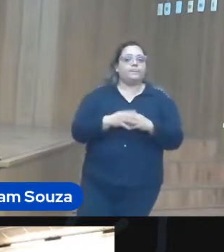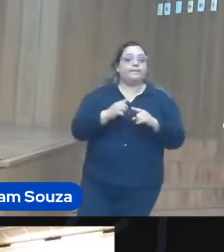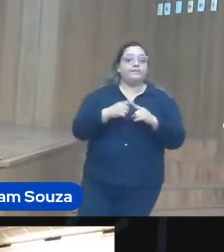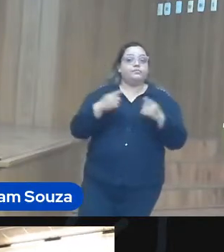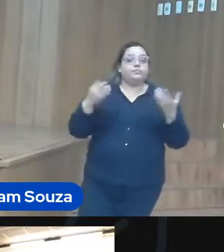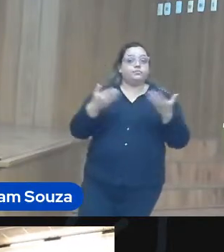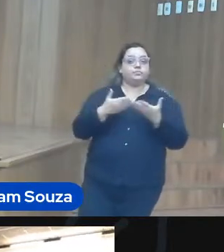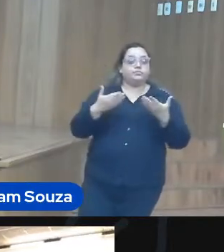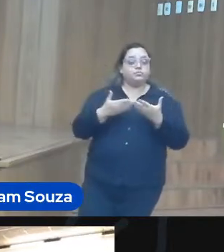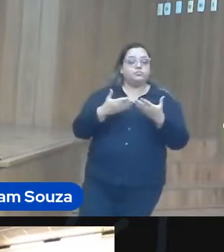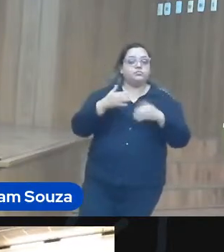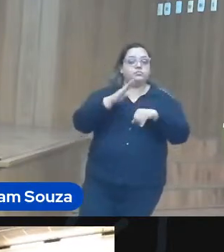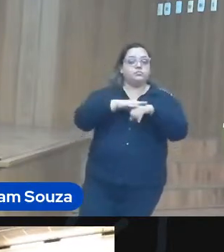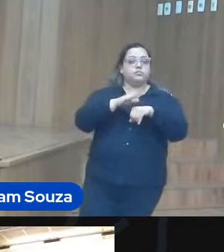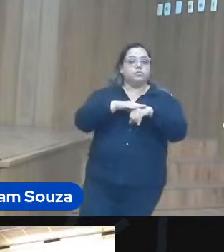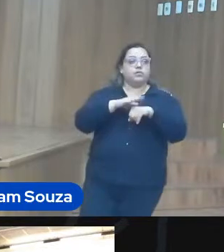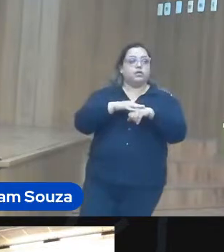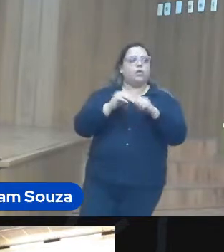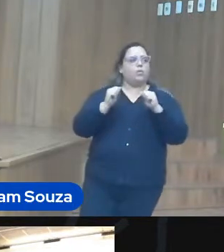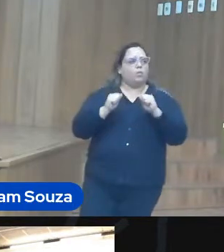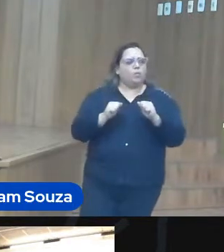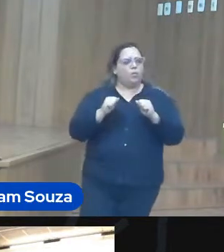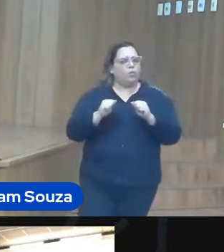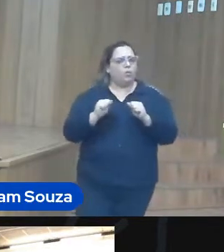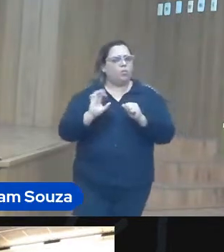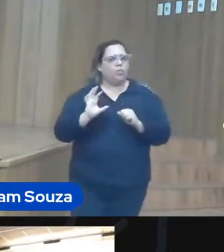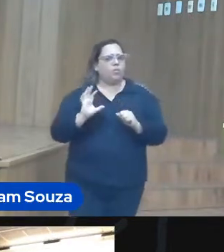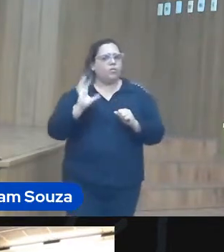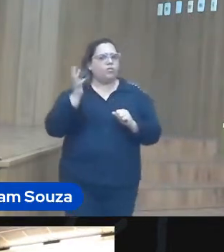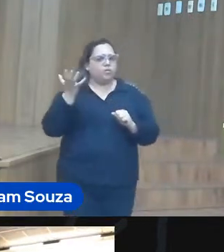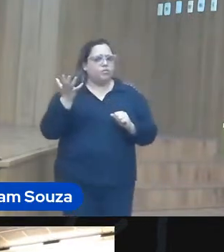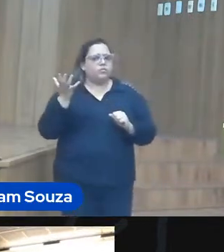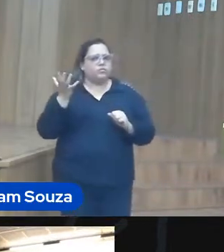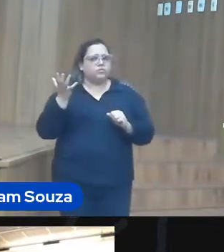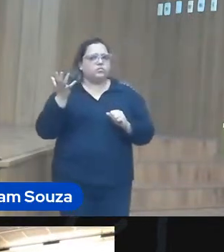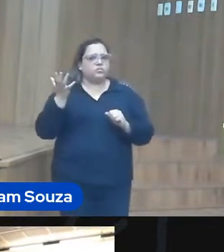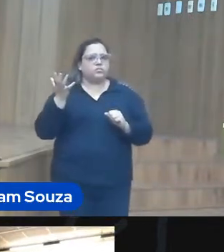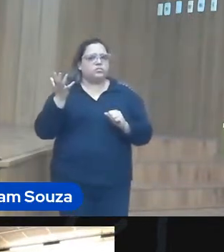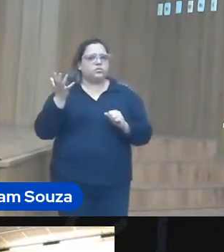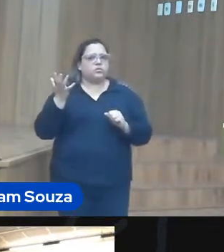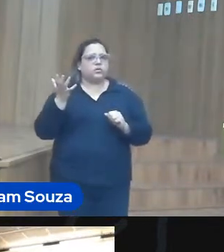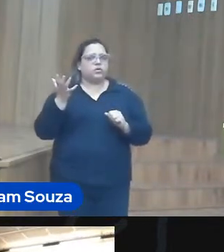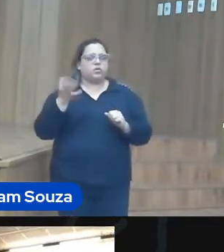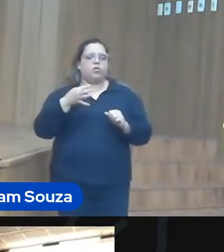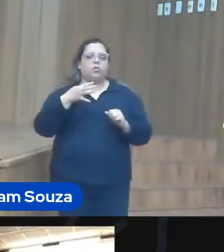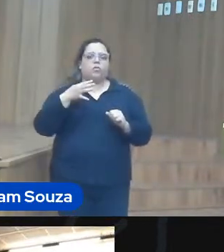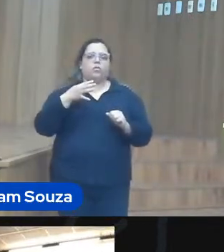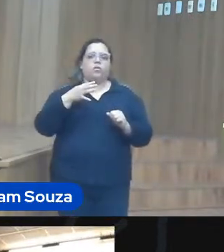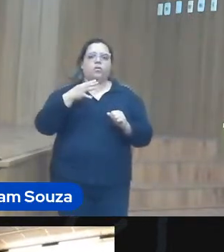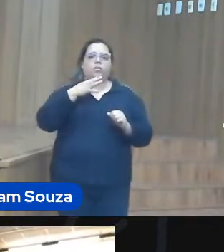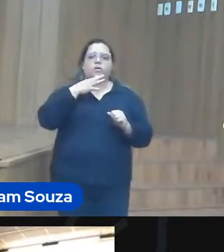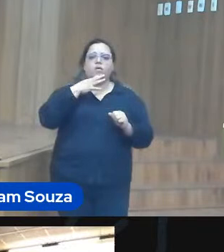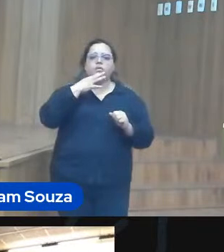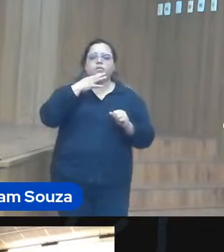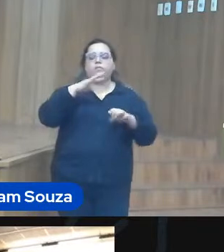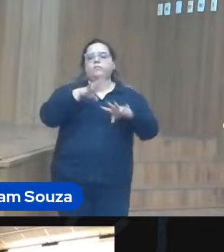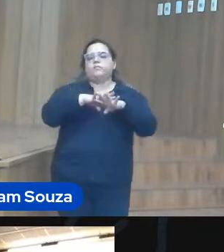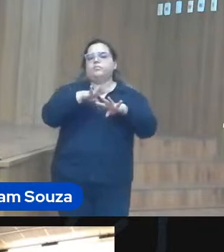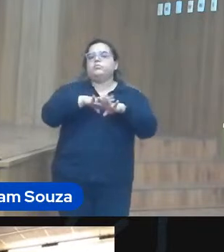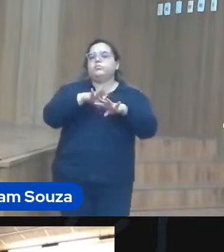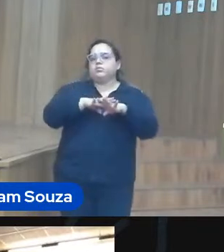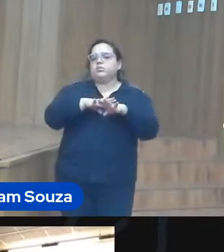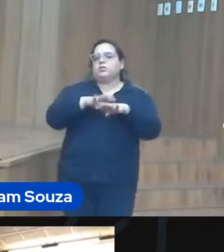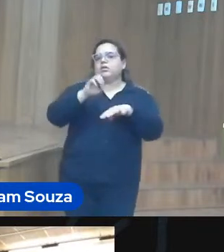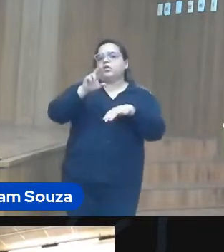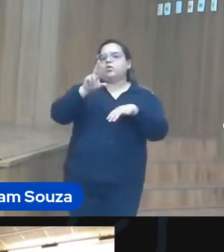momento pode acontecer, como aconteceu, né, com o conhecimento matemático, digamos assim, europeu, vamos botar assim,